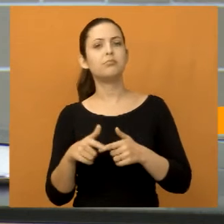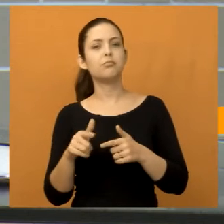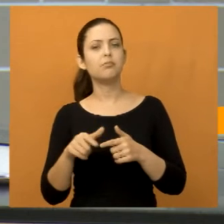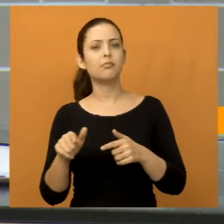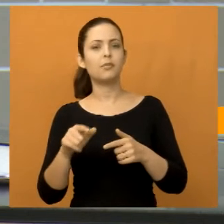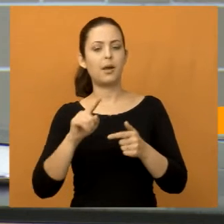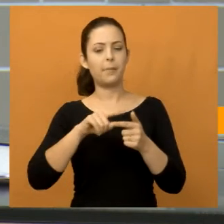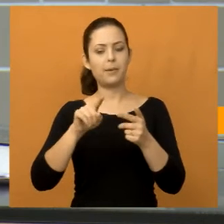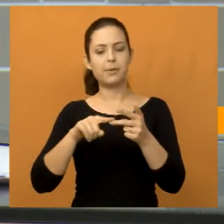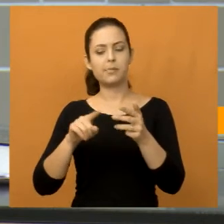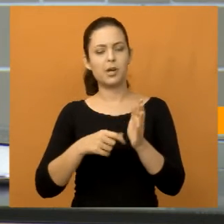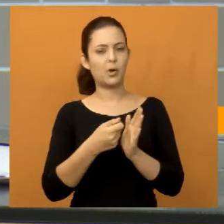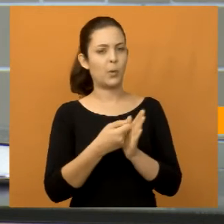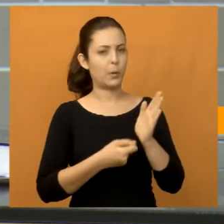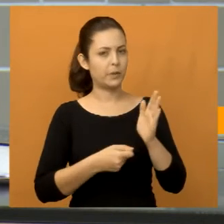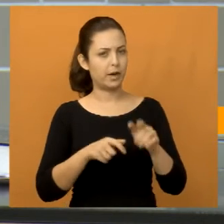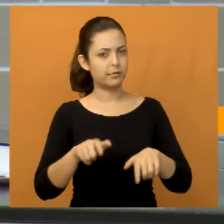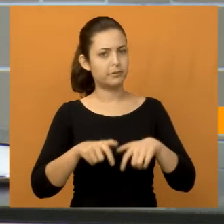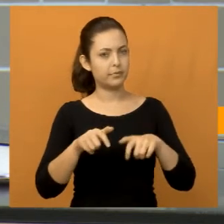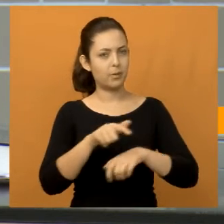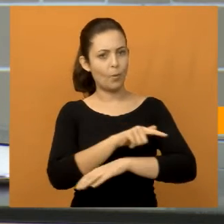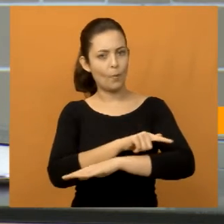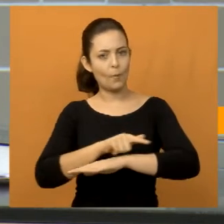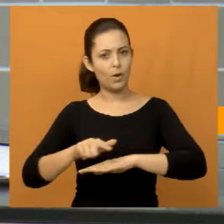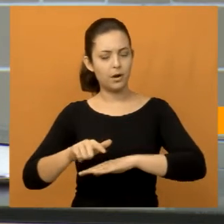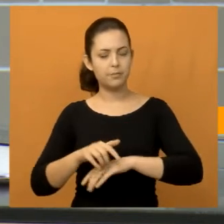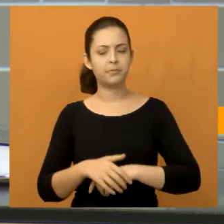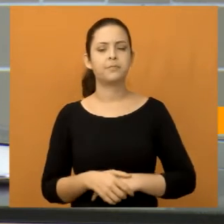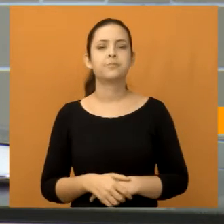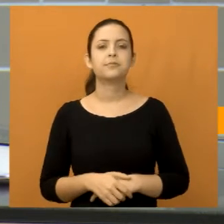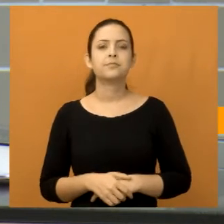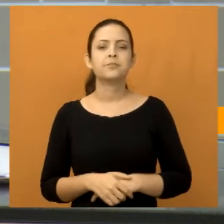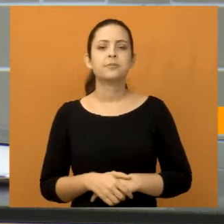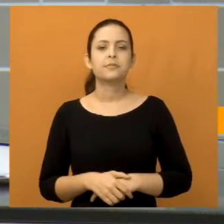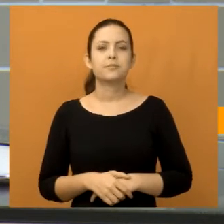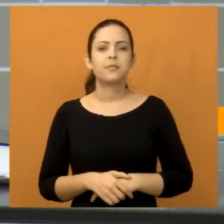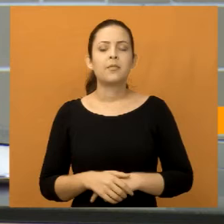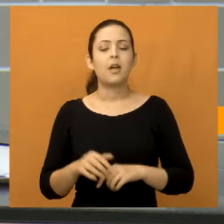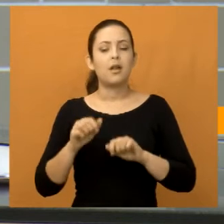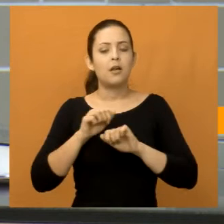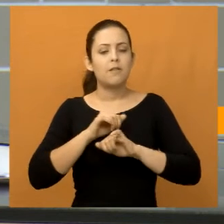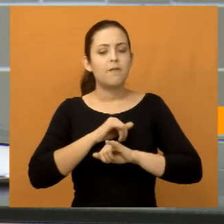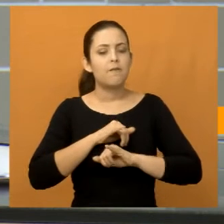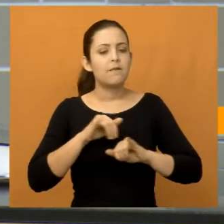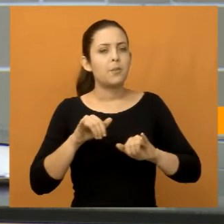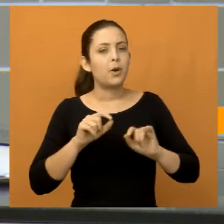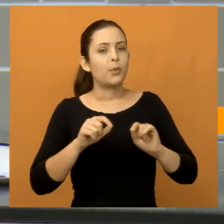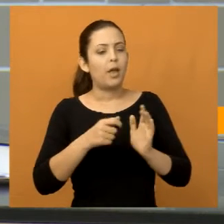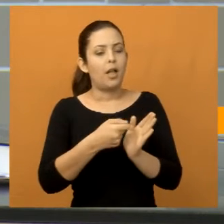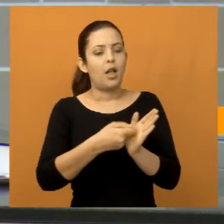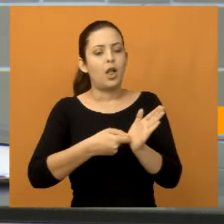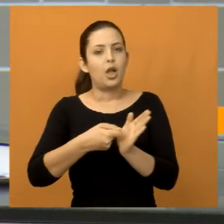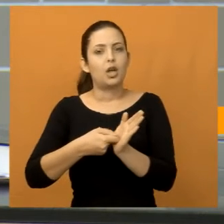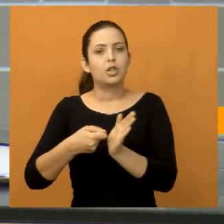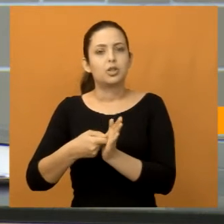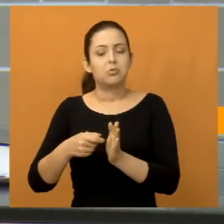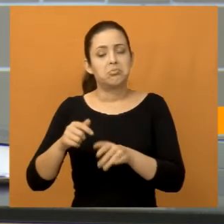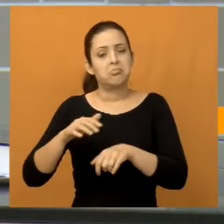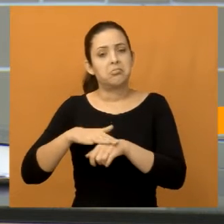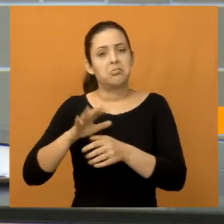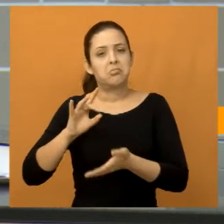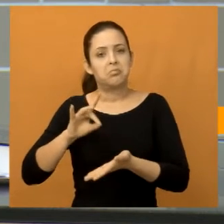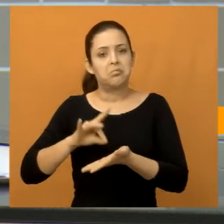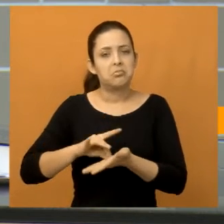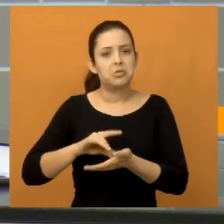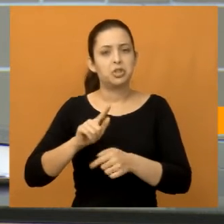dos mencionados contratos de capina e limpeza de terrenos e informaram que as contratações foram